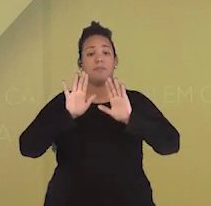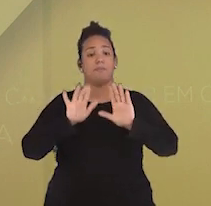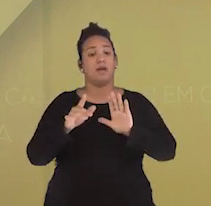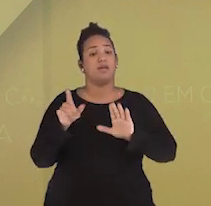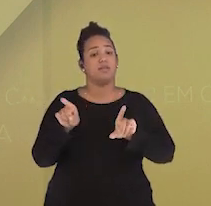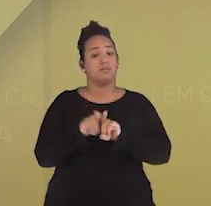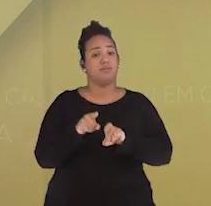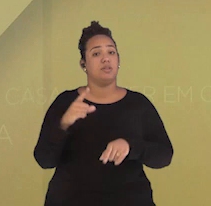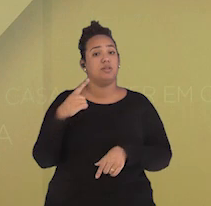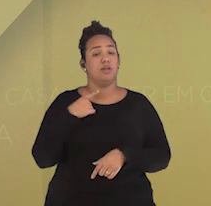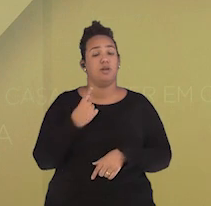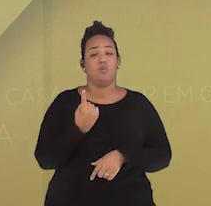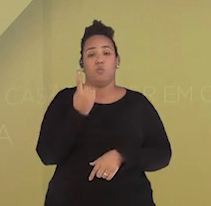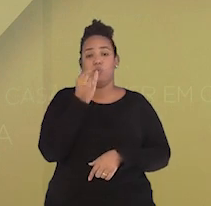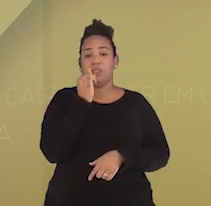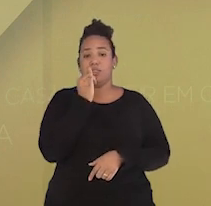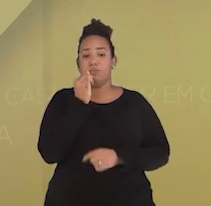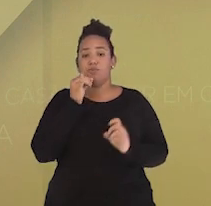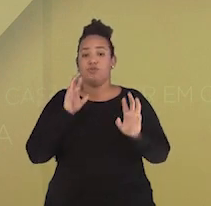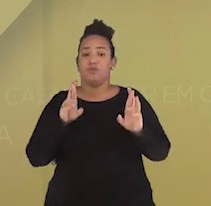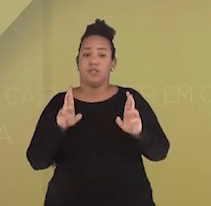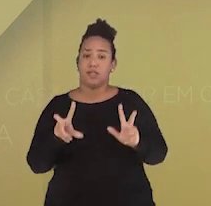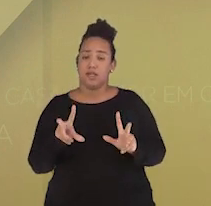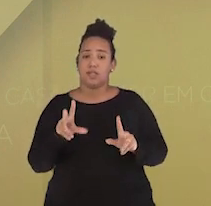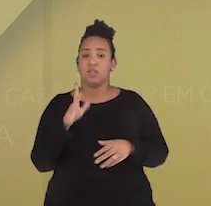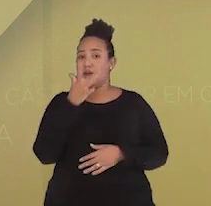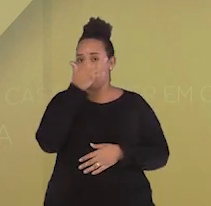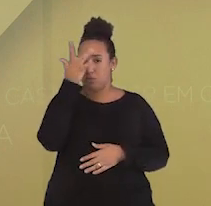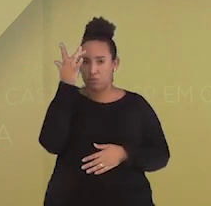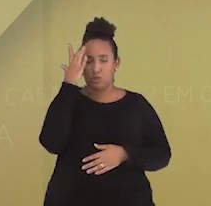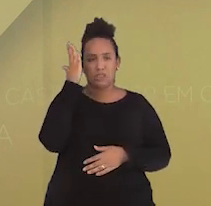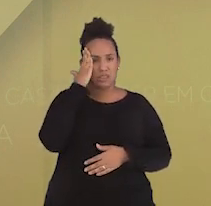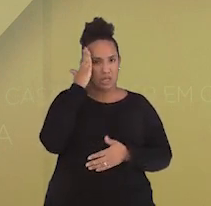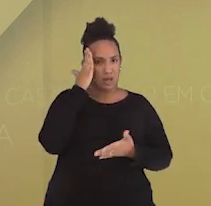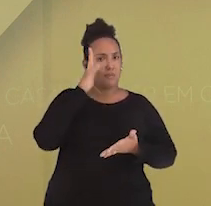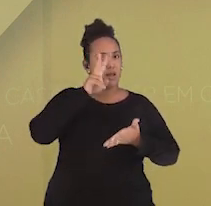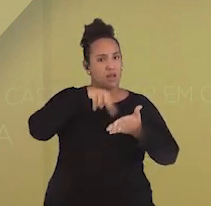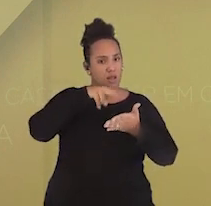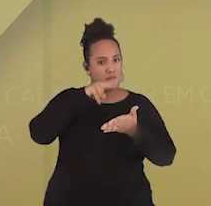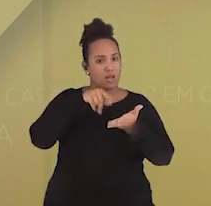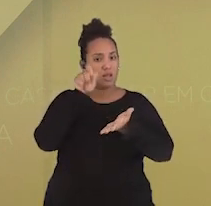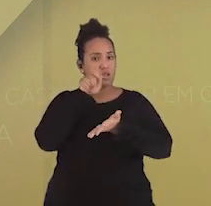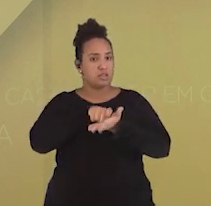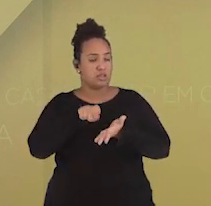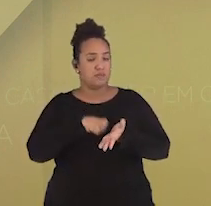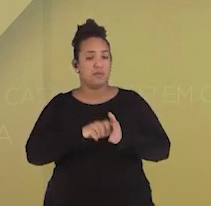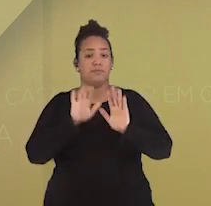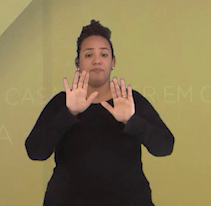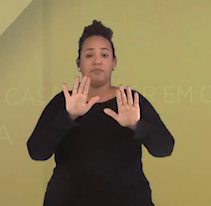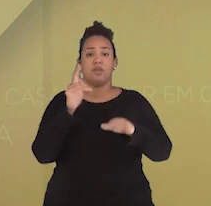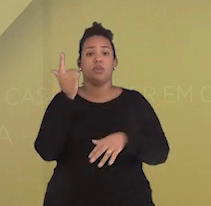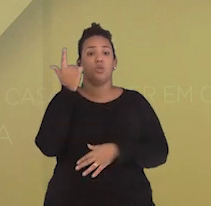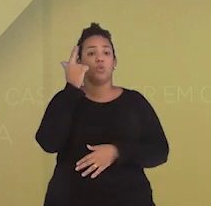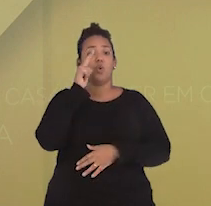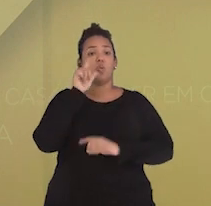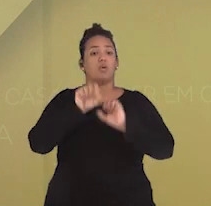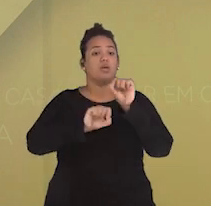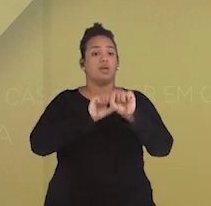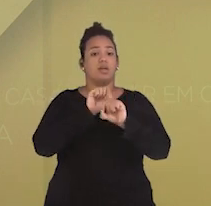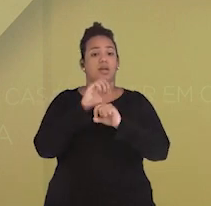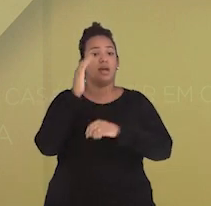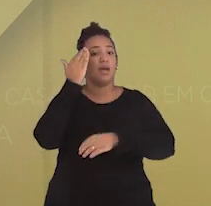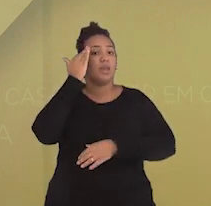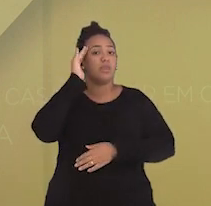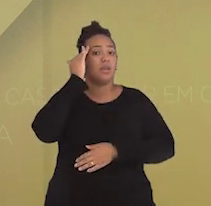funcional. É quando a pessoa até consegue ler e escrever, mas nesse caso não consegue compreender o que